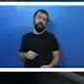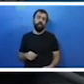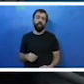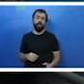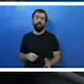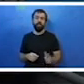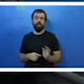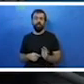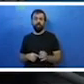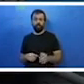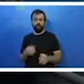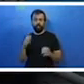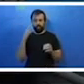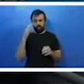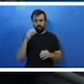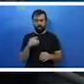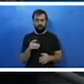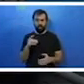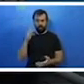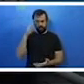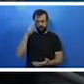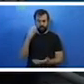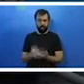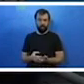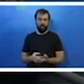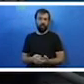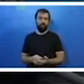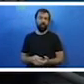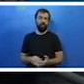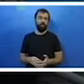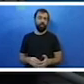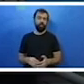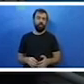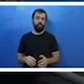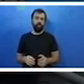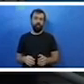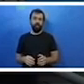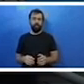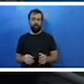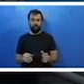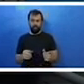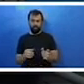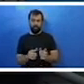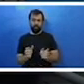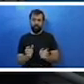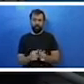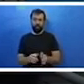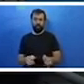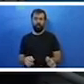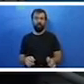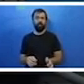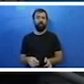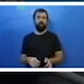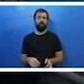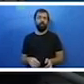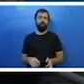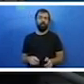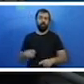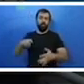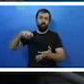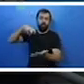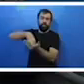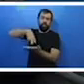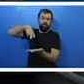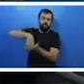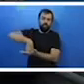esse movimento contra a coroa portuguesa, porque eles precisavam de um culpado. Tinha